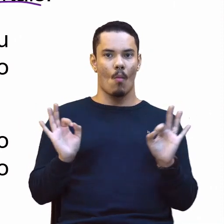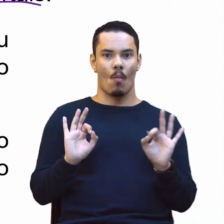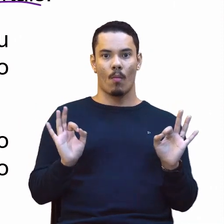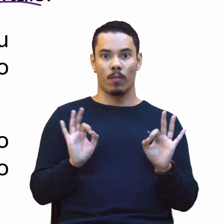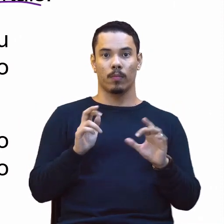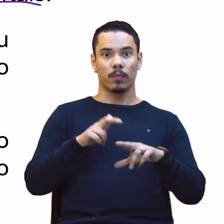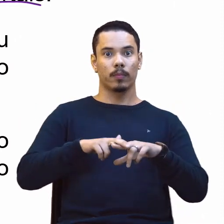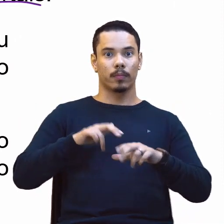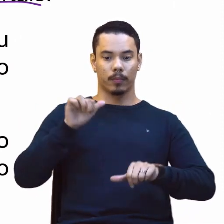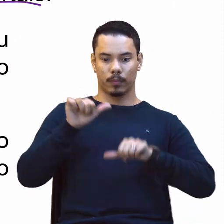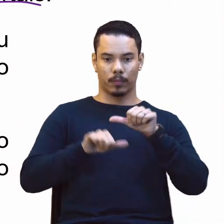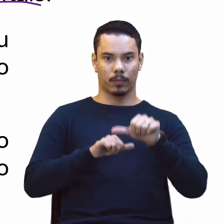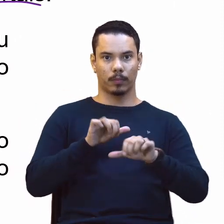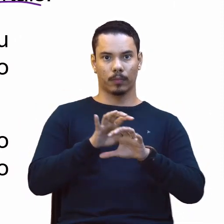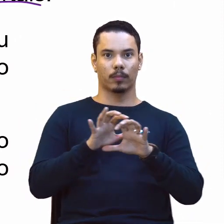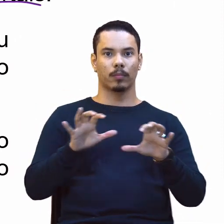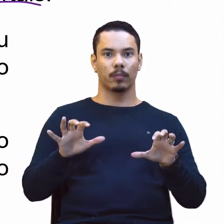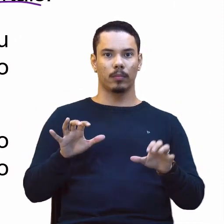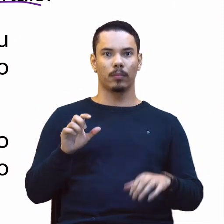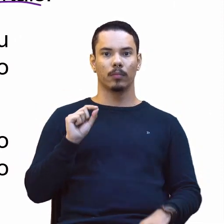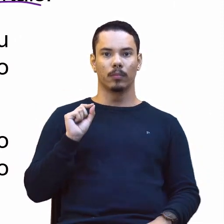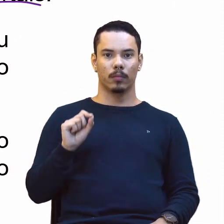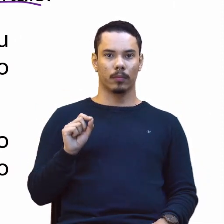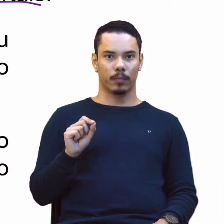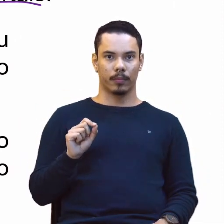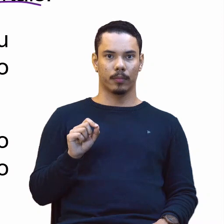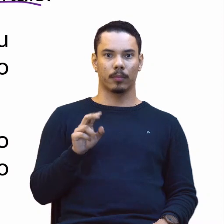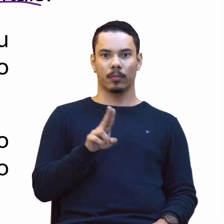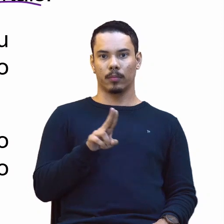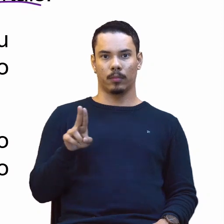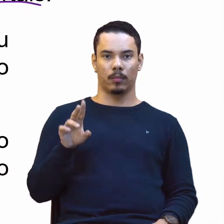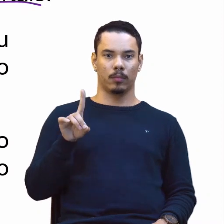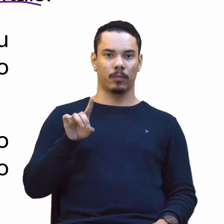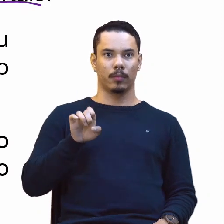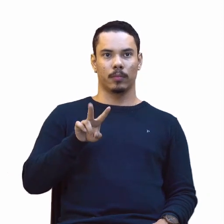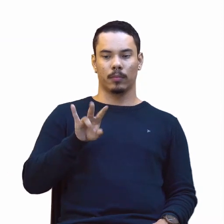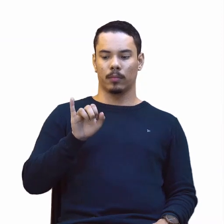mudança contínua chama-se devir.